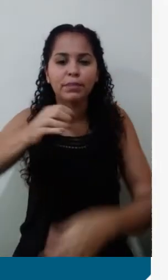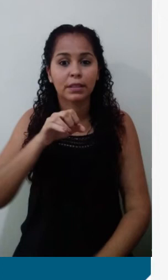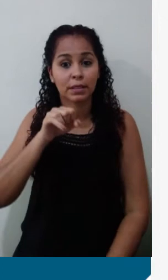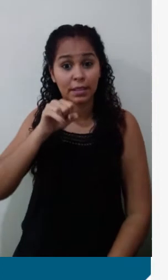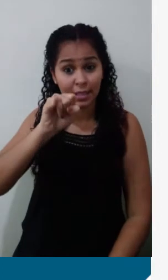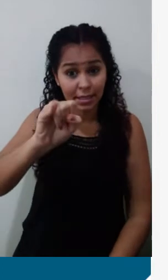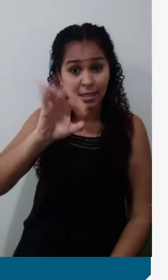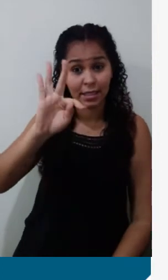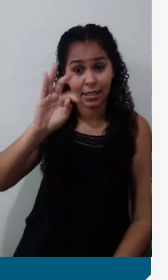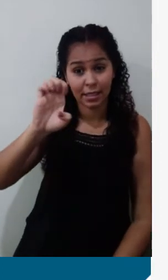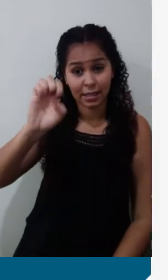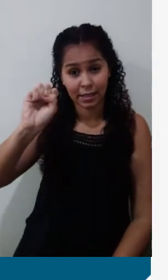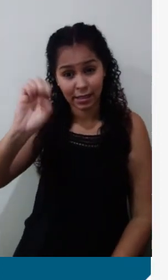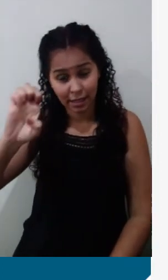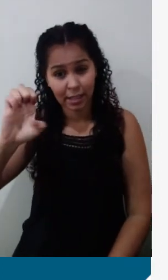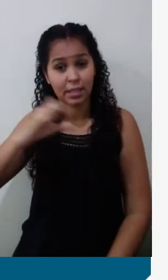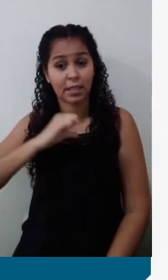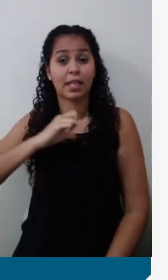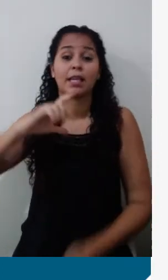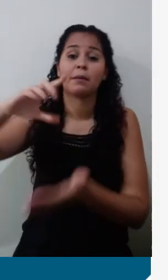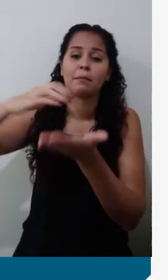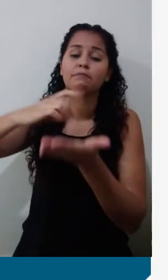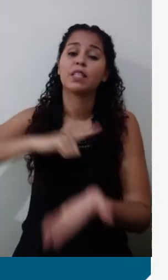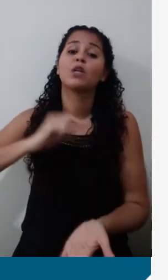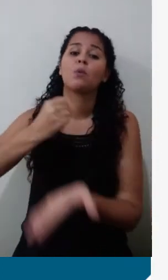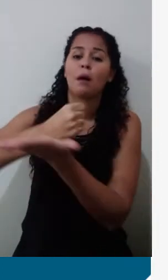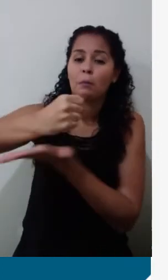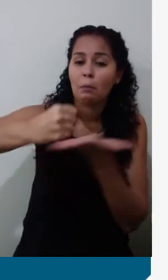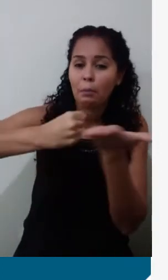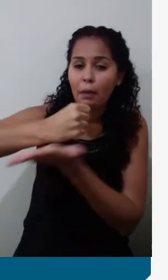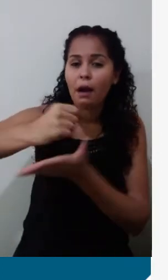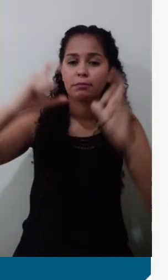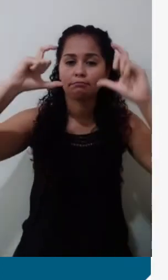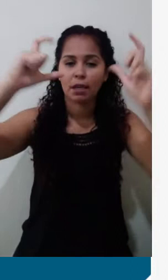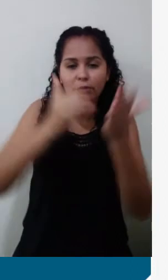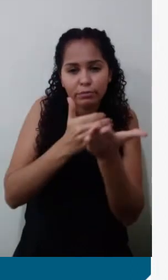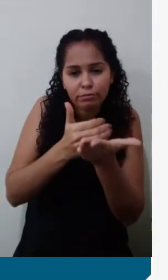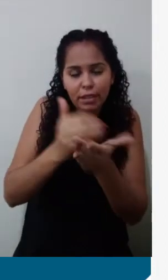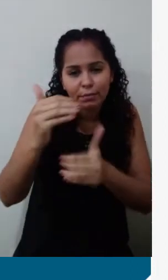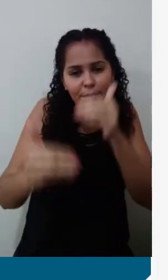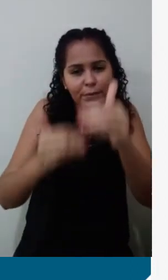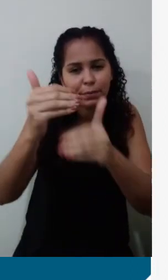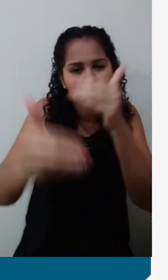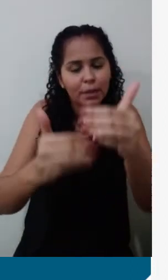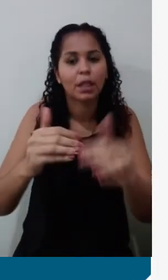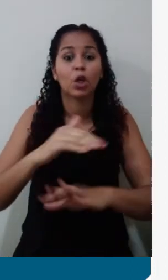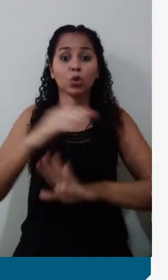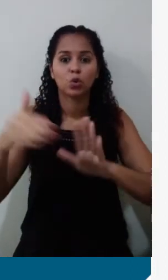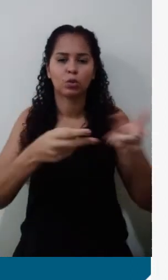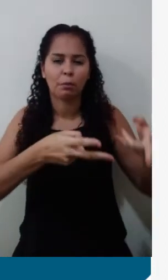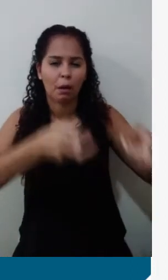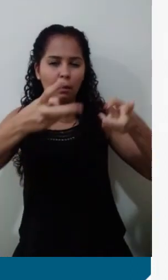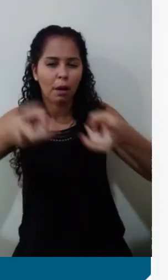sua tese está relacionada com uma fundamentação dentro do parágrafo de desenvolvimento. Então, todas essas etapas